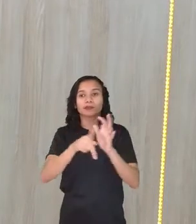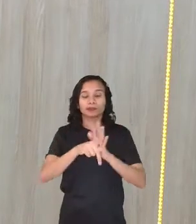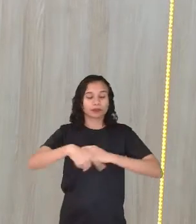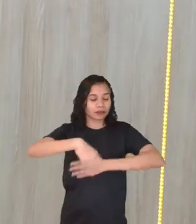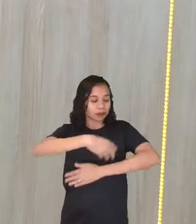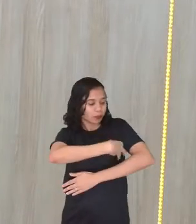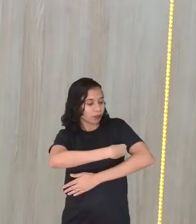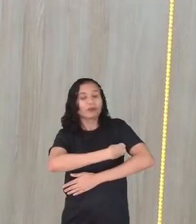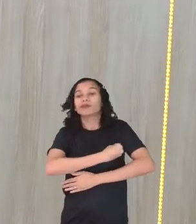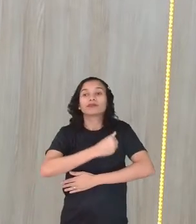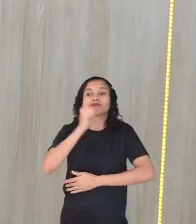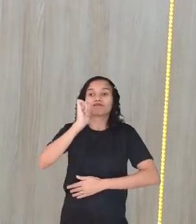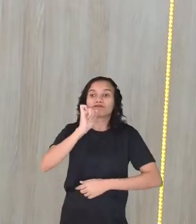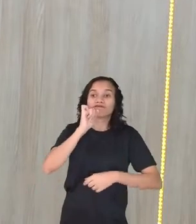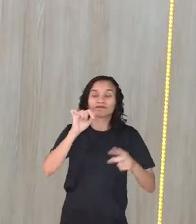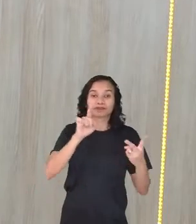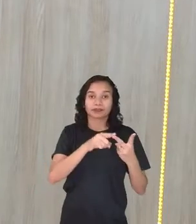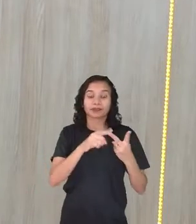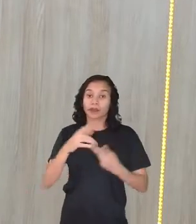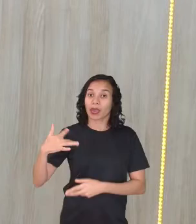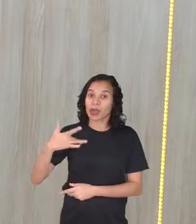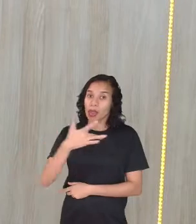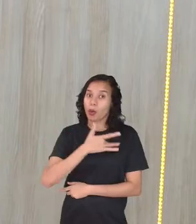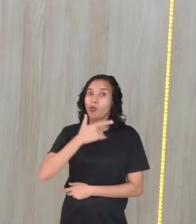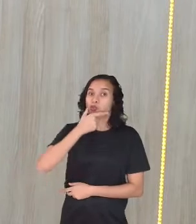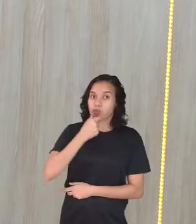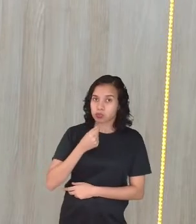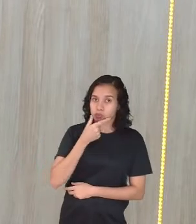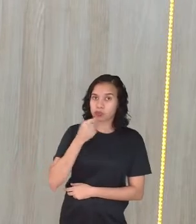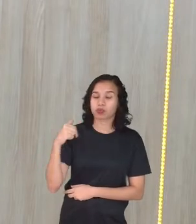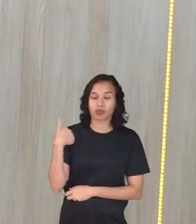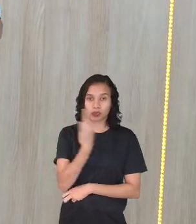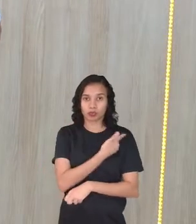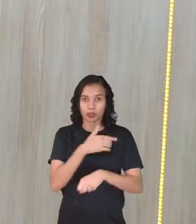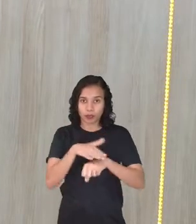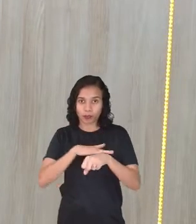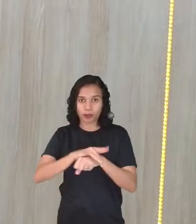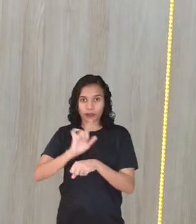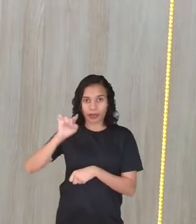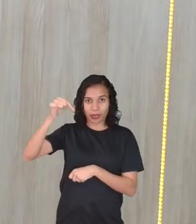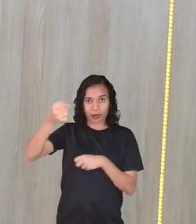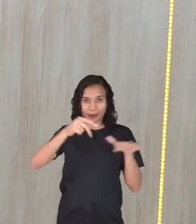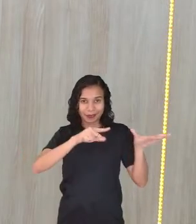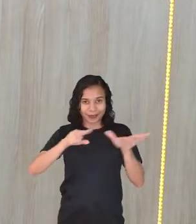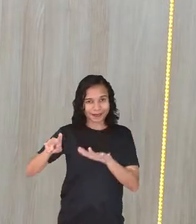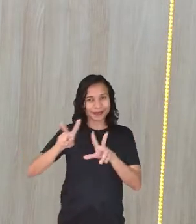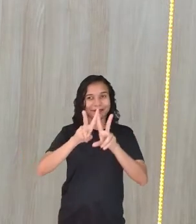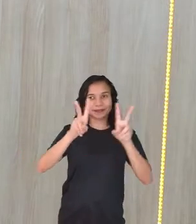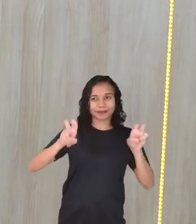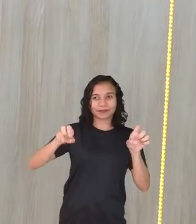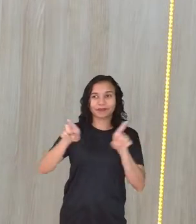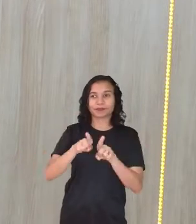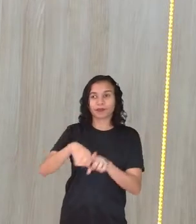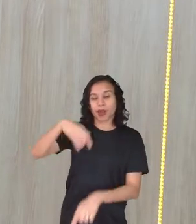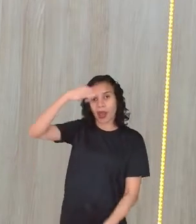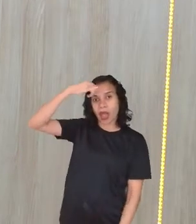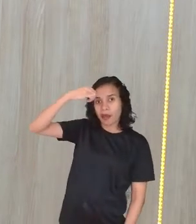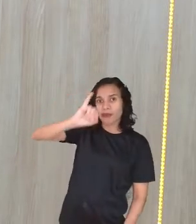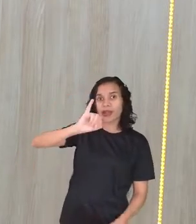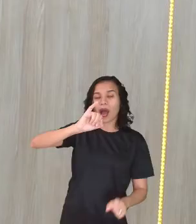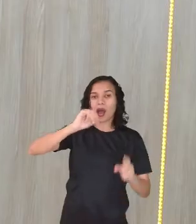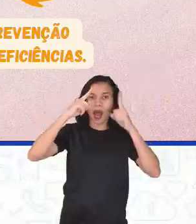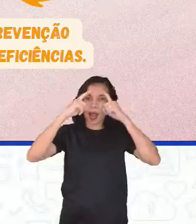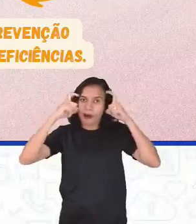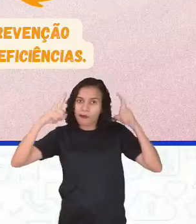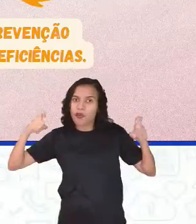aleitamento materno, à saúde do homem, que a gente vai conversar já na próxima semana a respeito, a prevenção e combate à